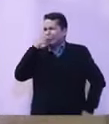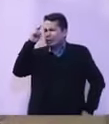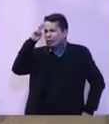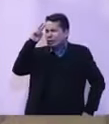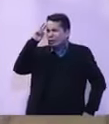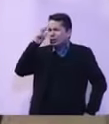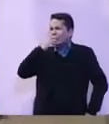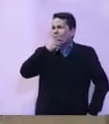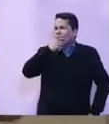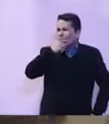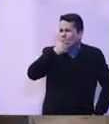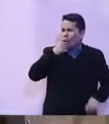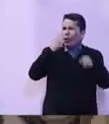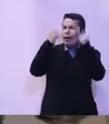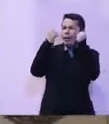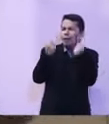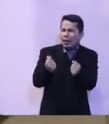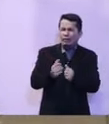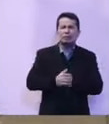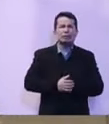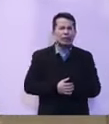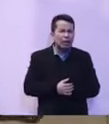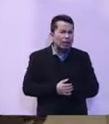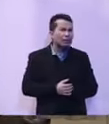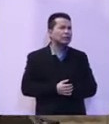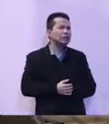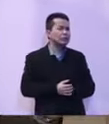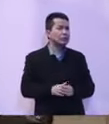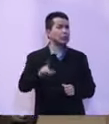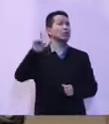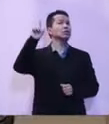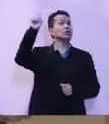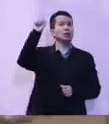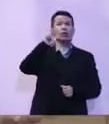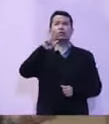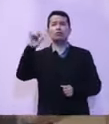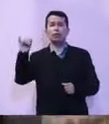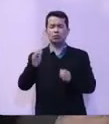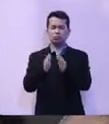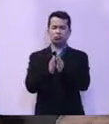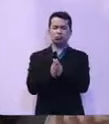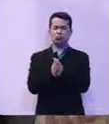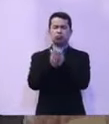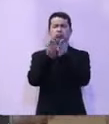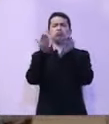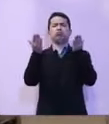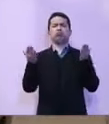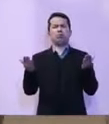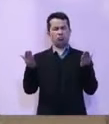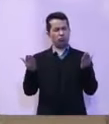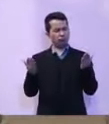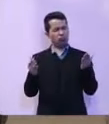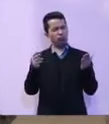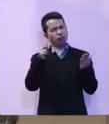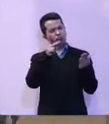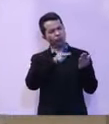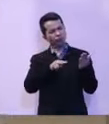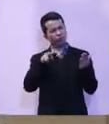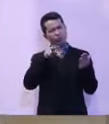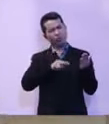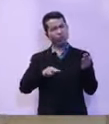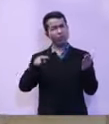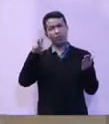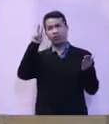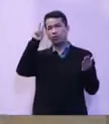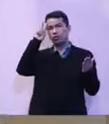funciona a tecnologia do céu, mas essa é a figura. Ele vai abrir os seus livros. Olha lá, vamos passar no juízo da sua vida. E lá, quem sabe,